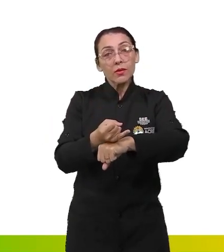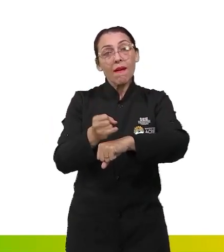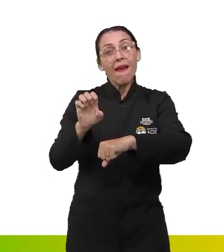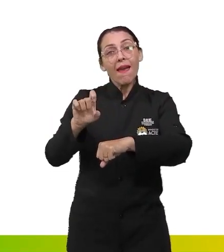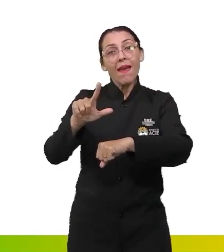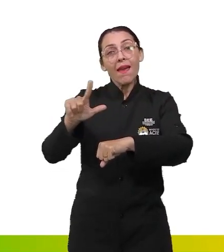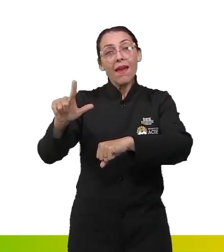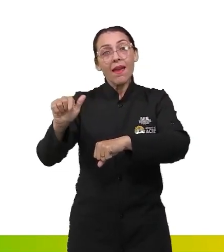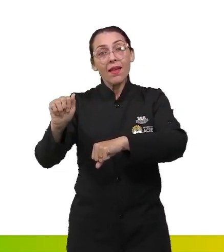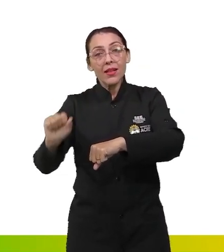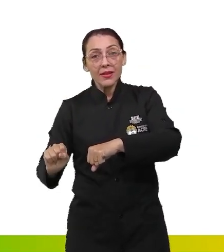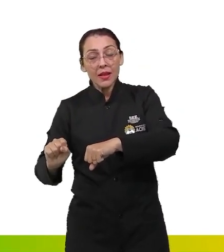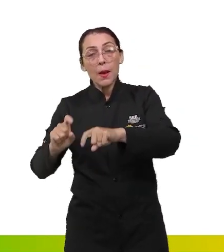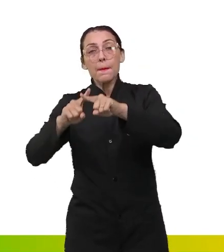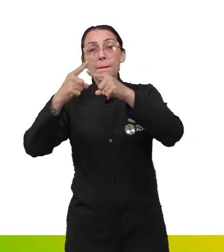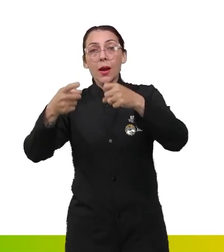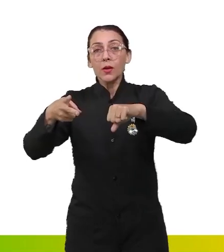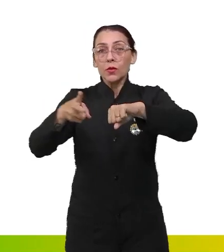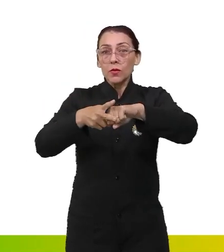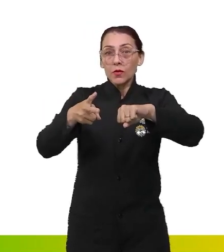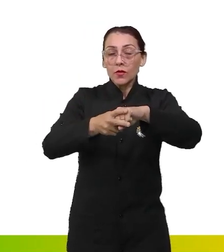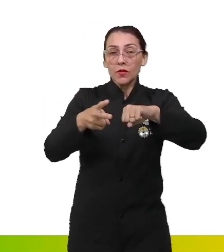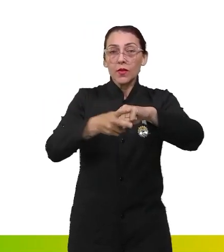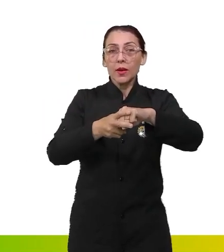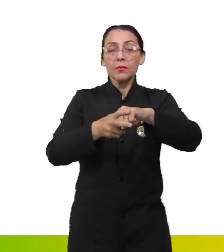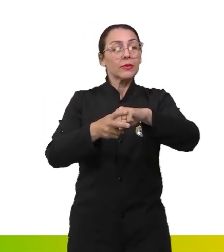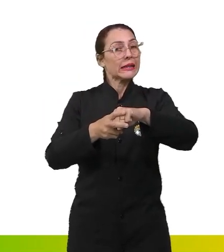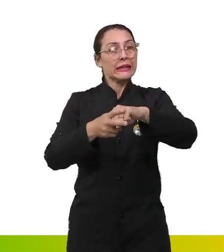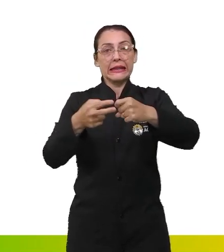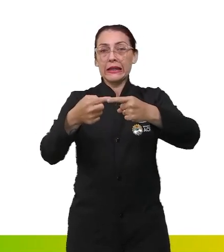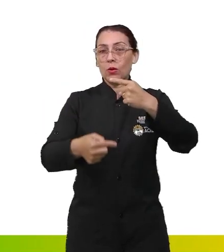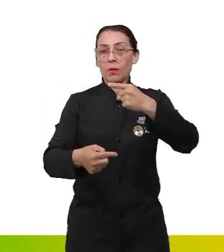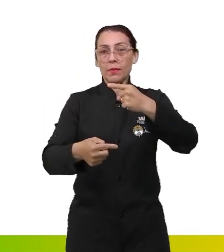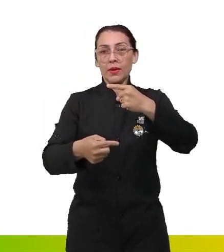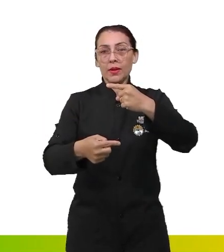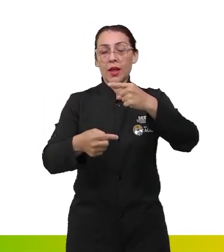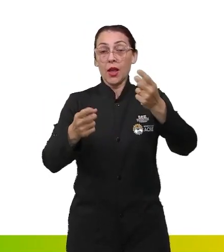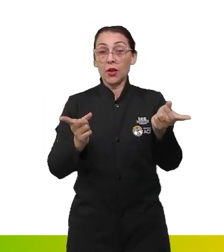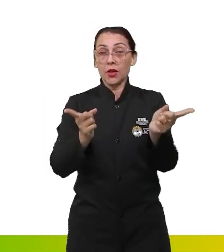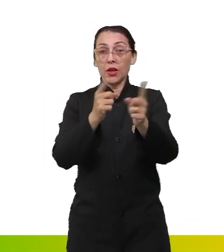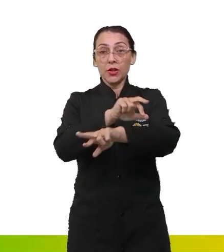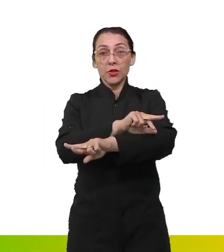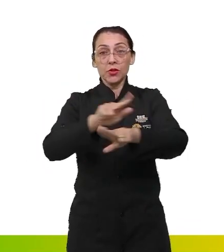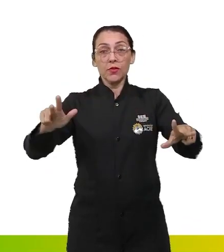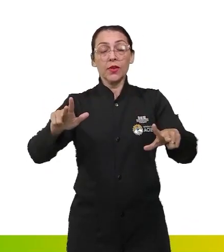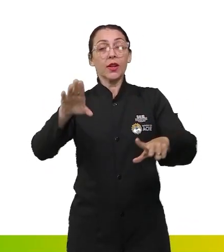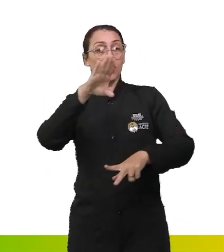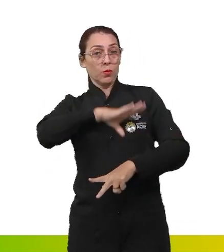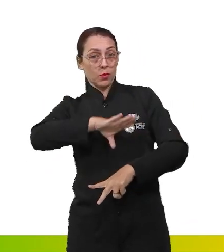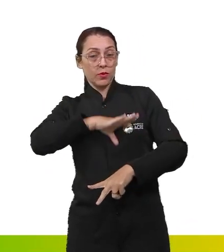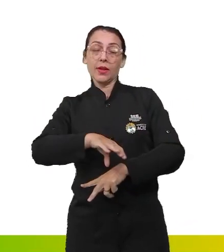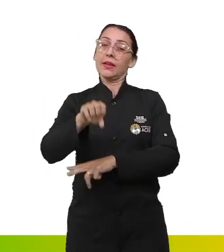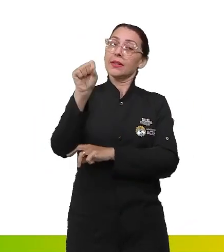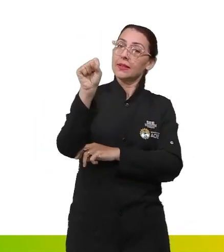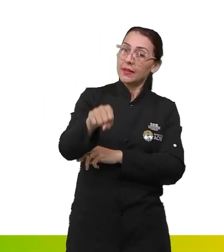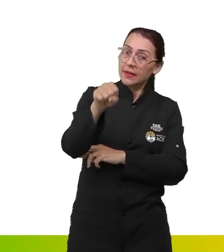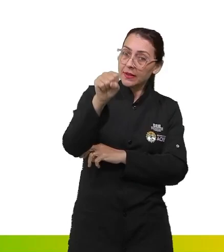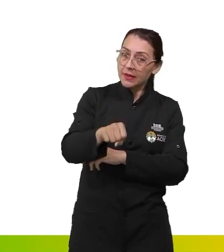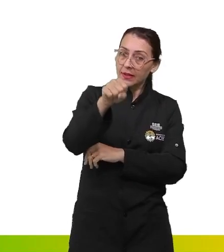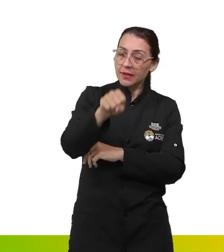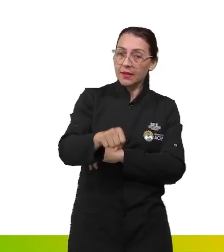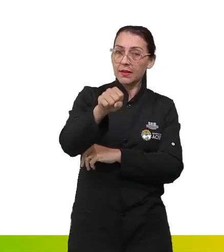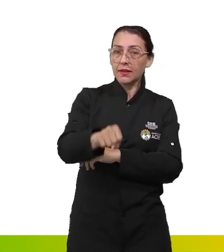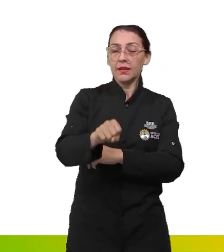sujeito? Elias. Mas o verbo gustar não deve concordar com ele. Professor, é o contrário da língua portuguesa? É, nesse aspecto aqui, tá bom, do